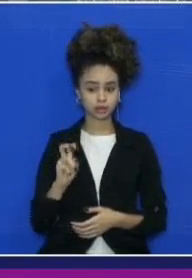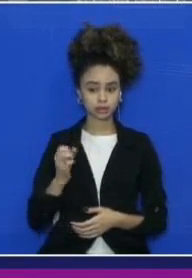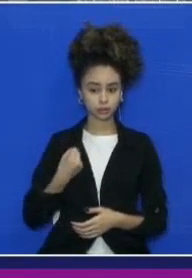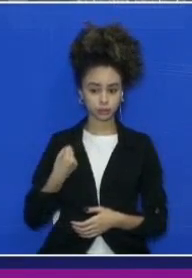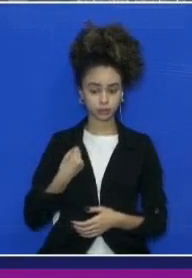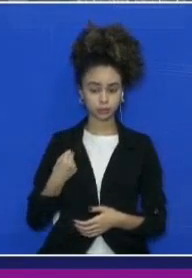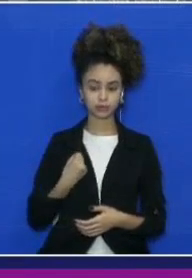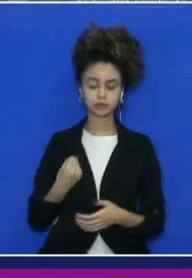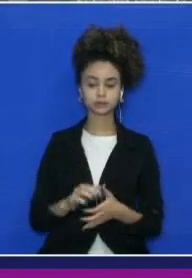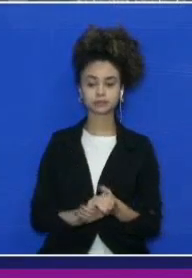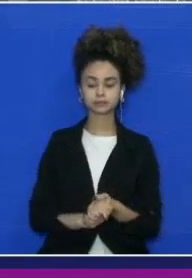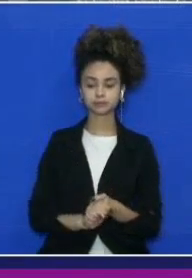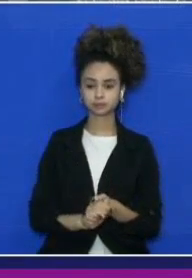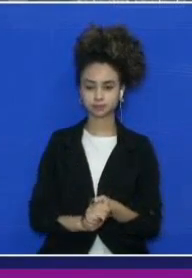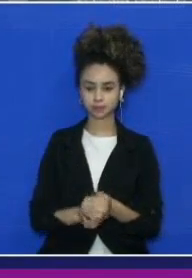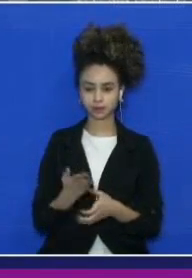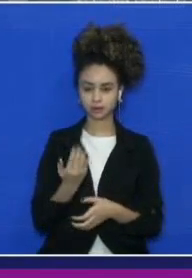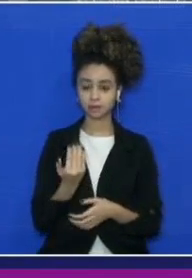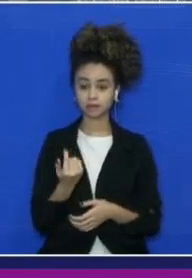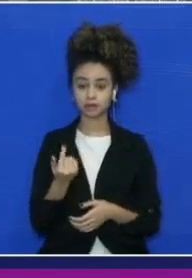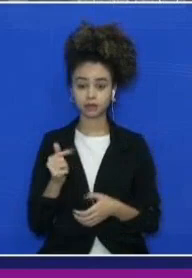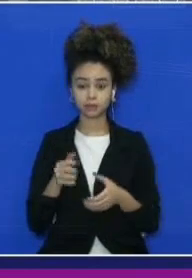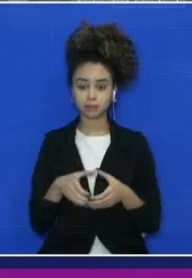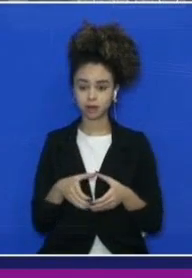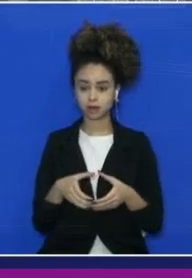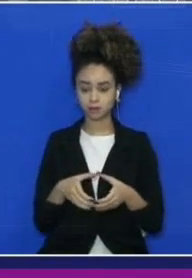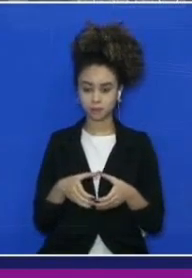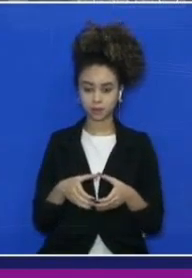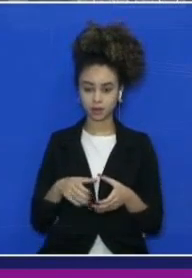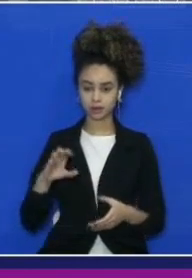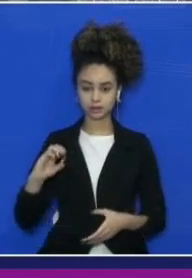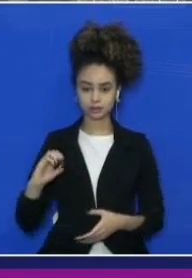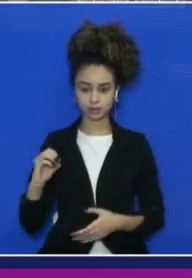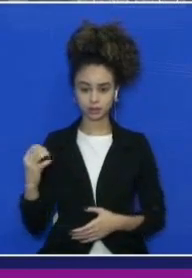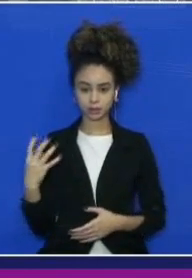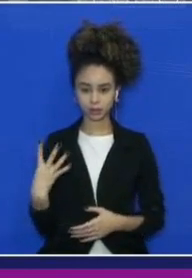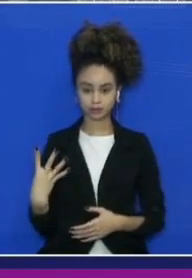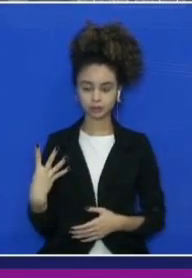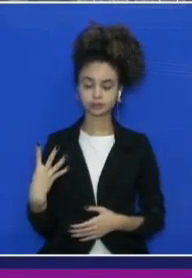Vem chegando mais um número, é 04, bola 04.